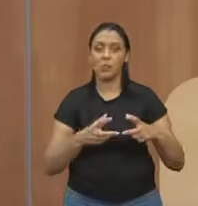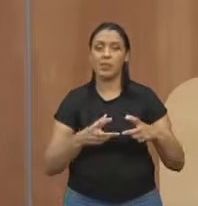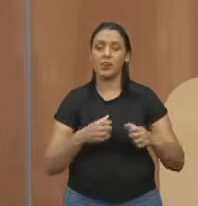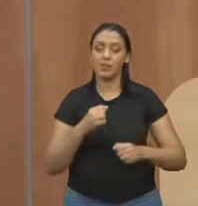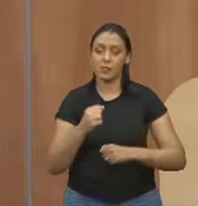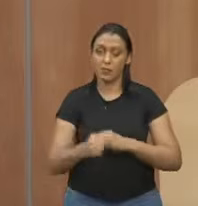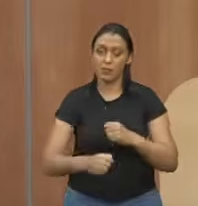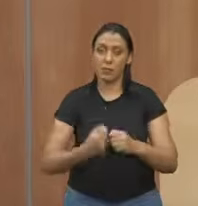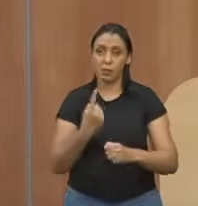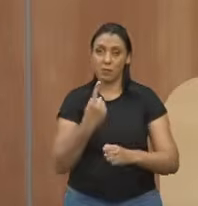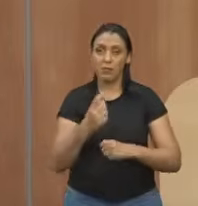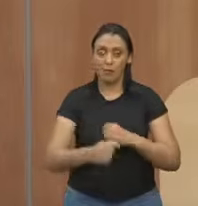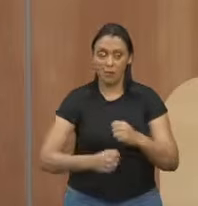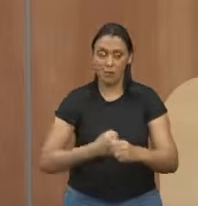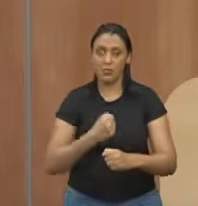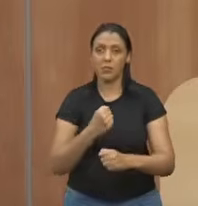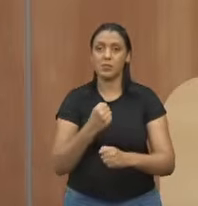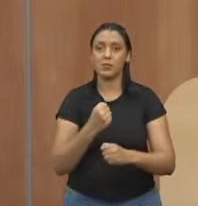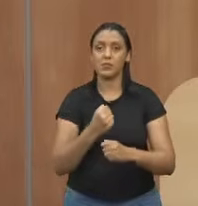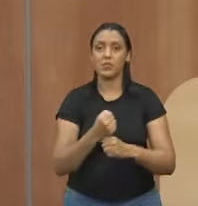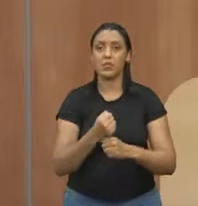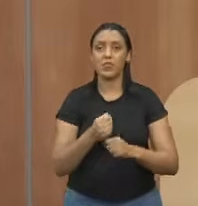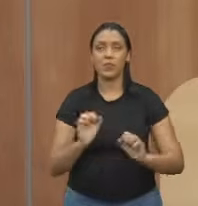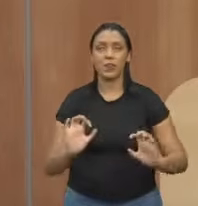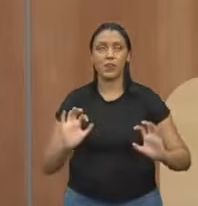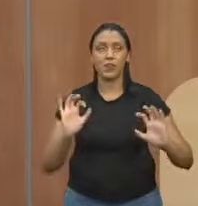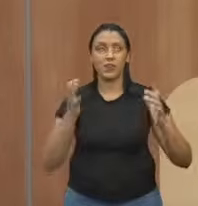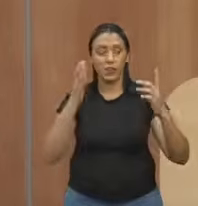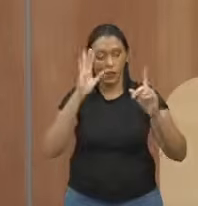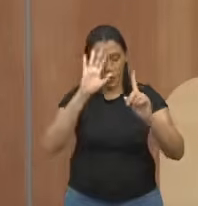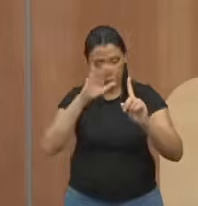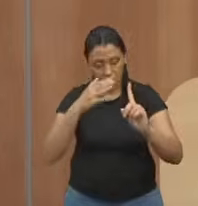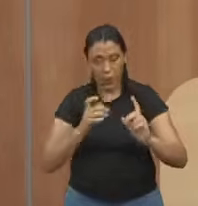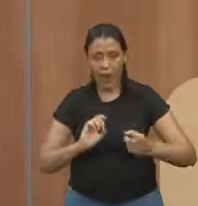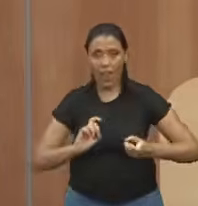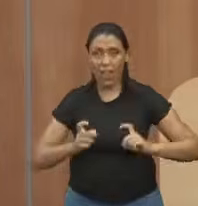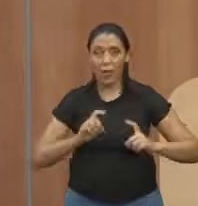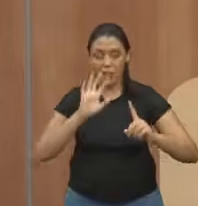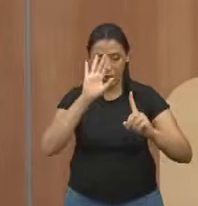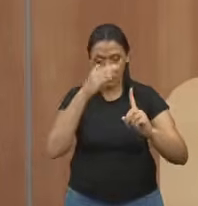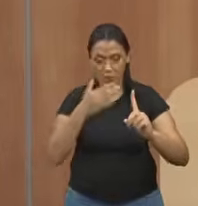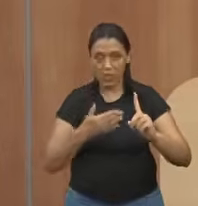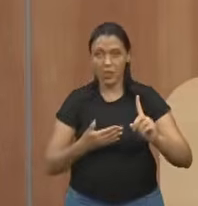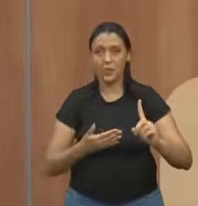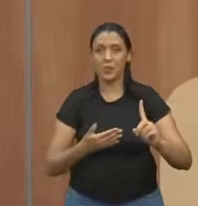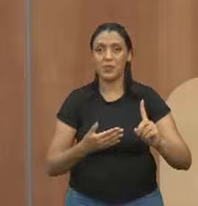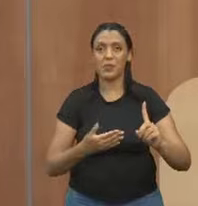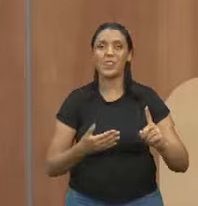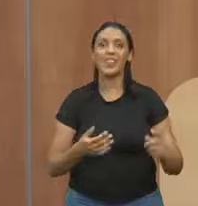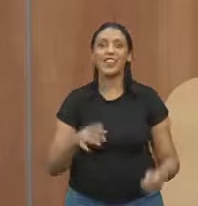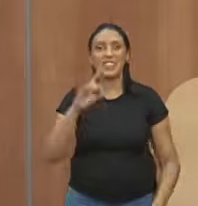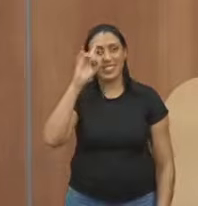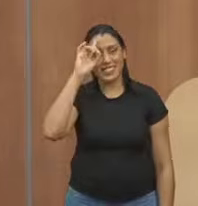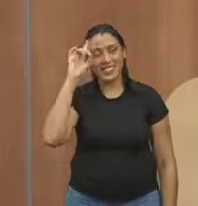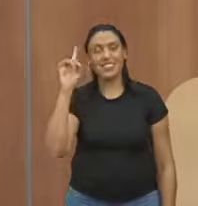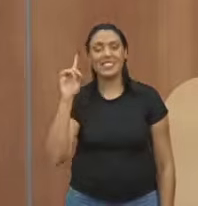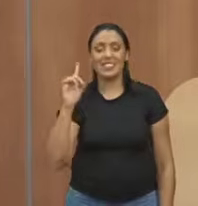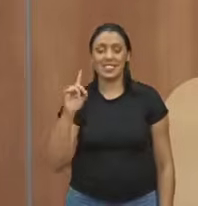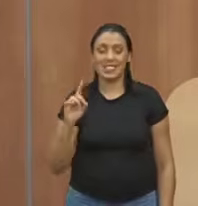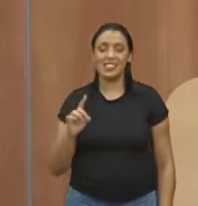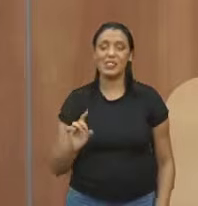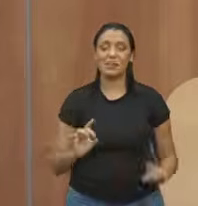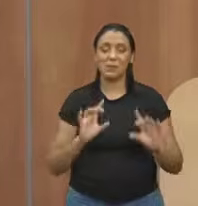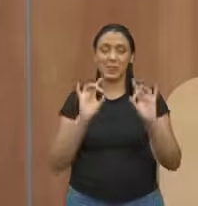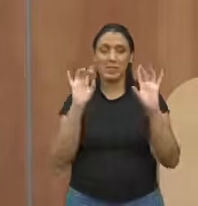de agosto, sessão solene em homenagem ao Dia do Corretor de Imóveis. Parágrafo único. Para a